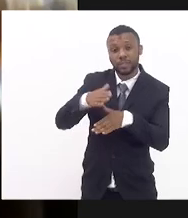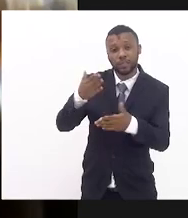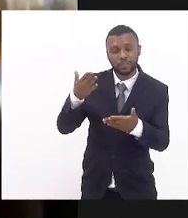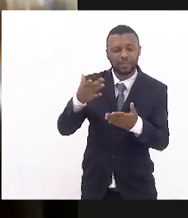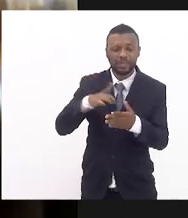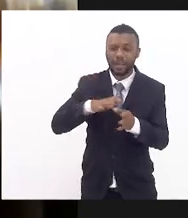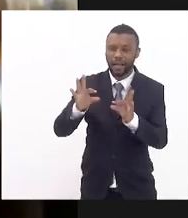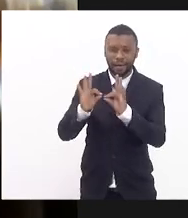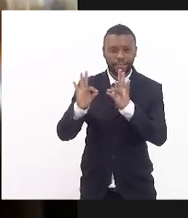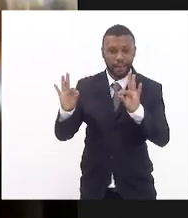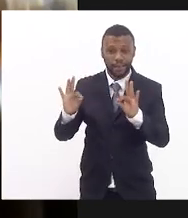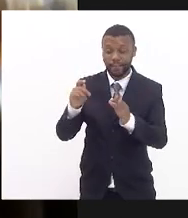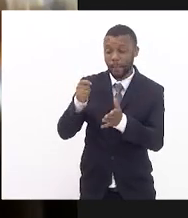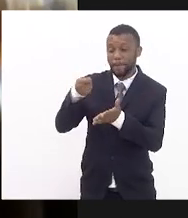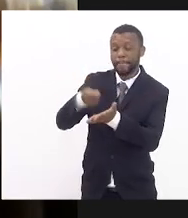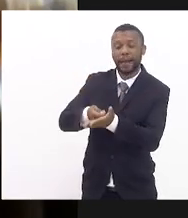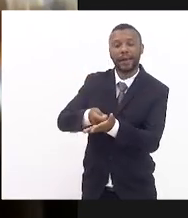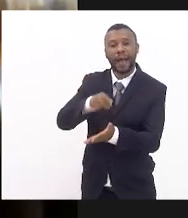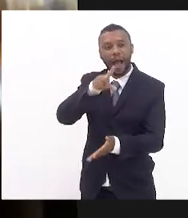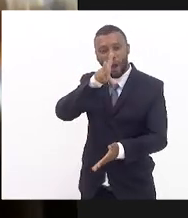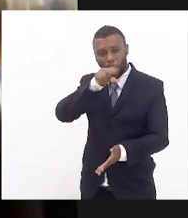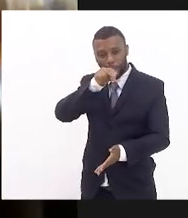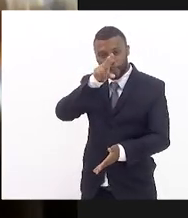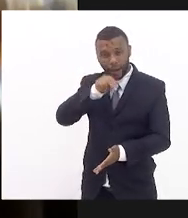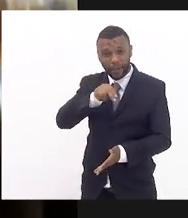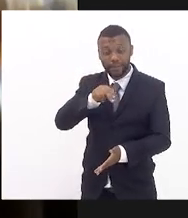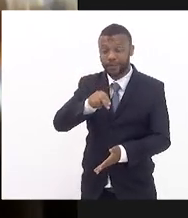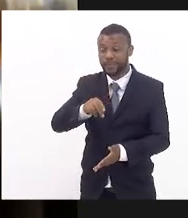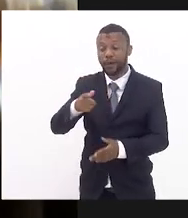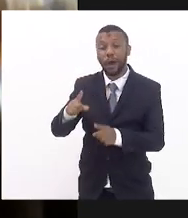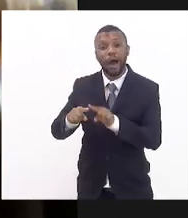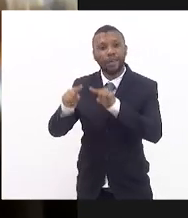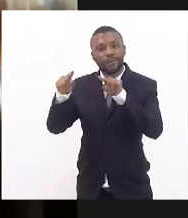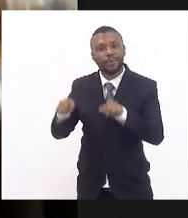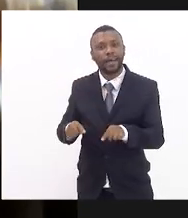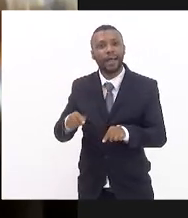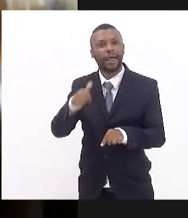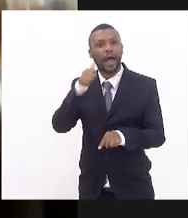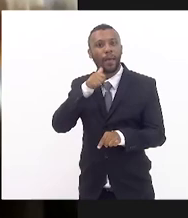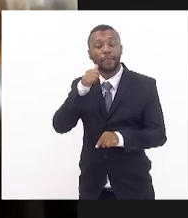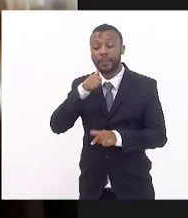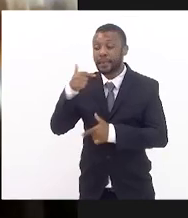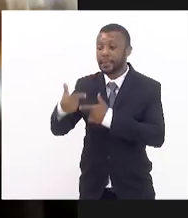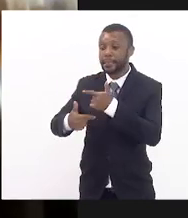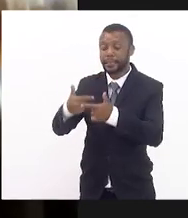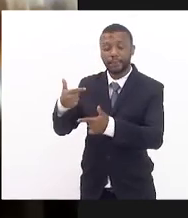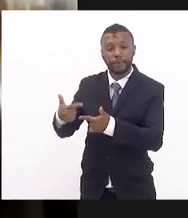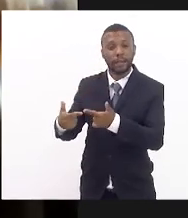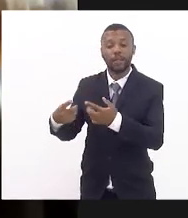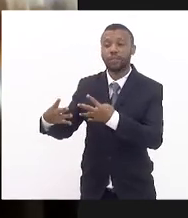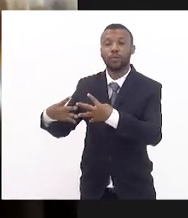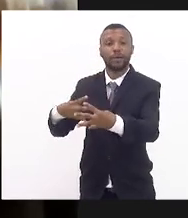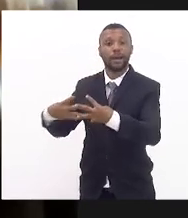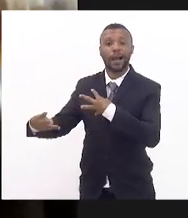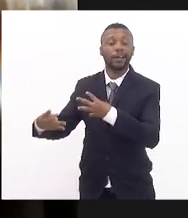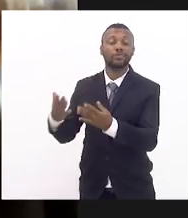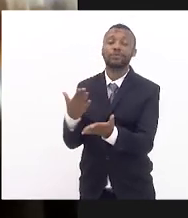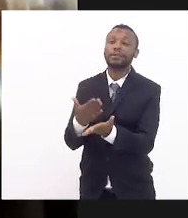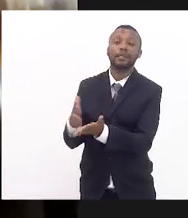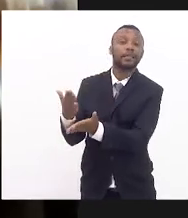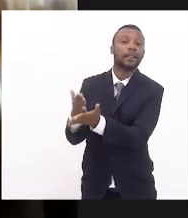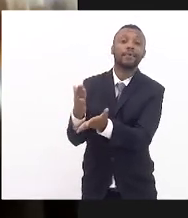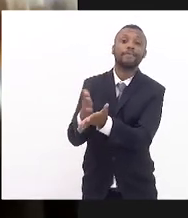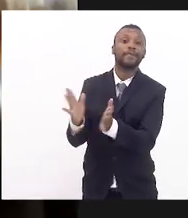velho ditado, são as meninas do caixa, que não tem nada a ver com a péssima qualidade dessas